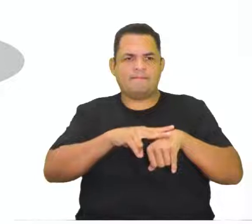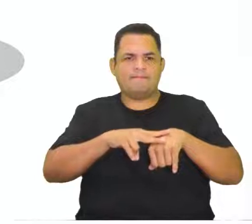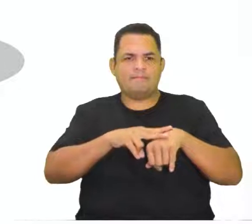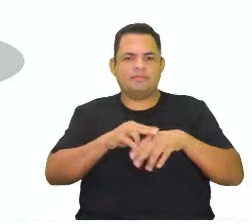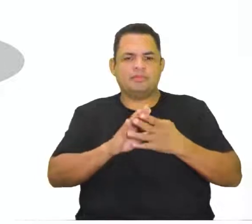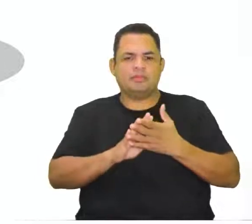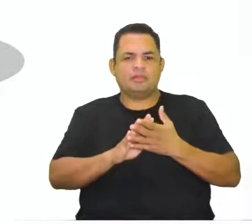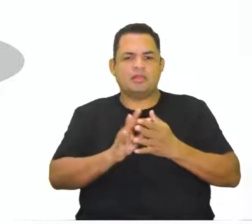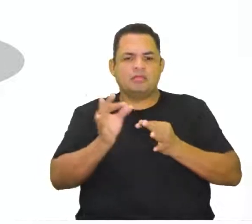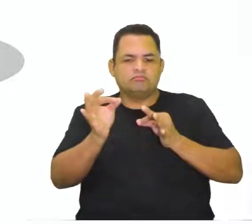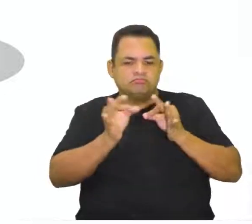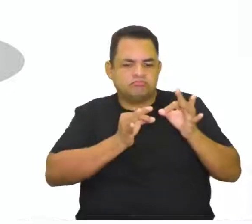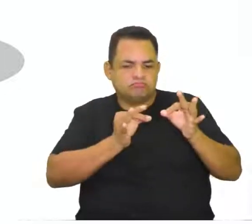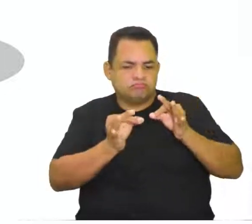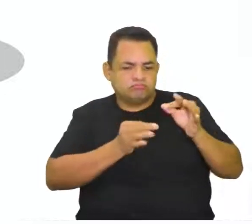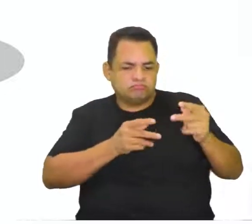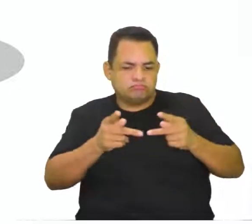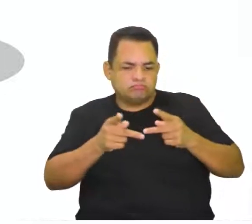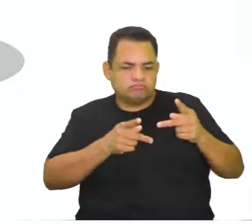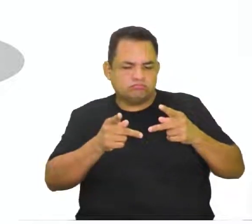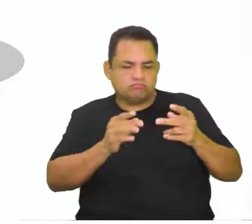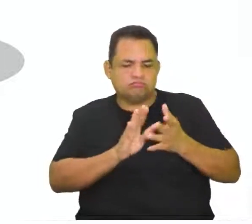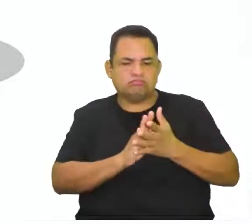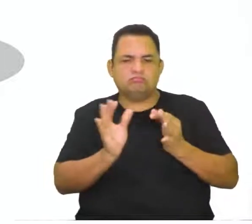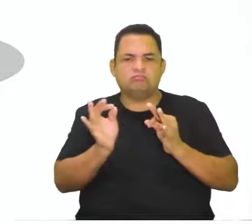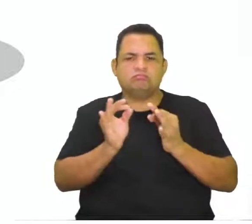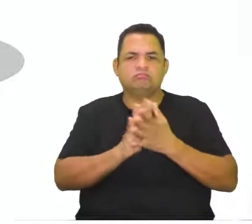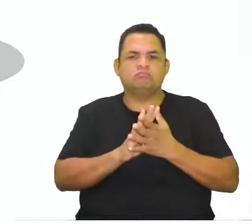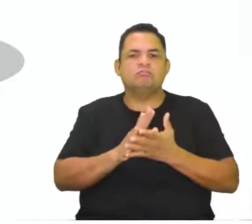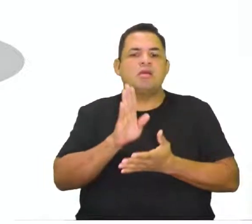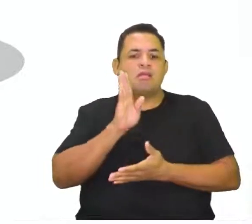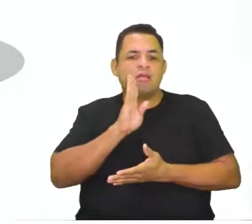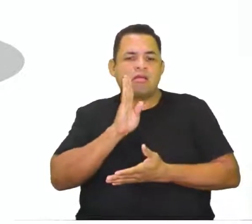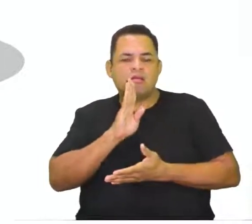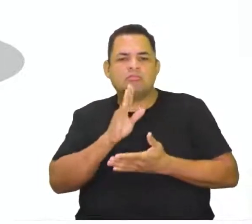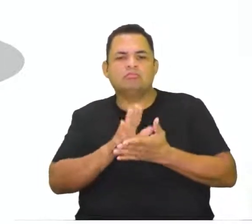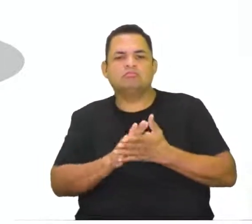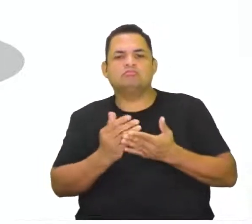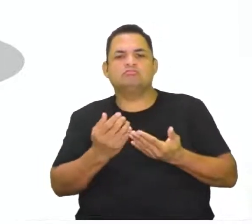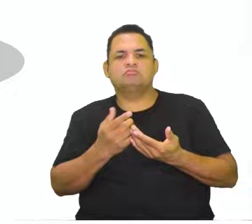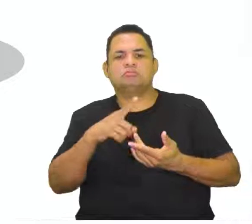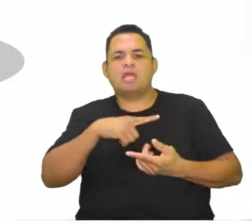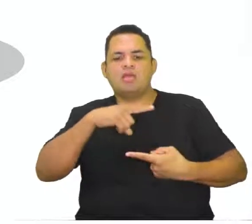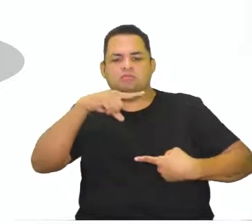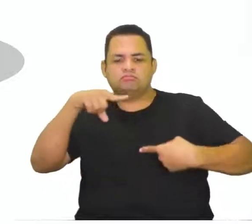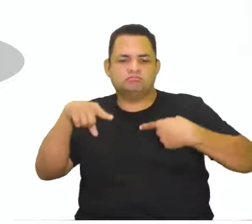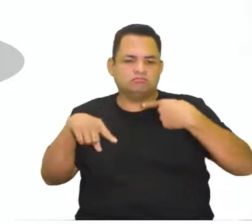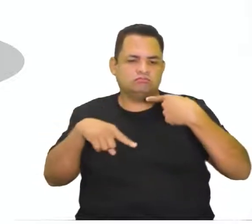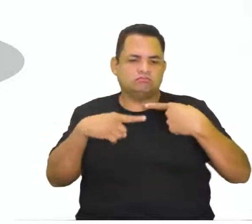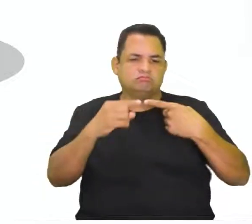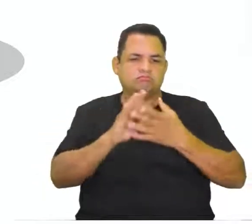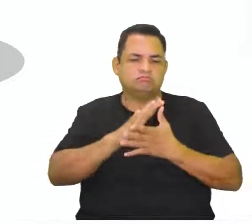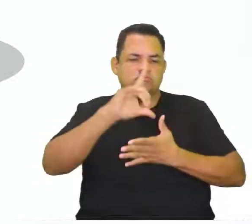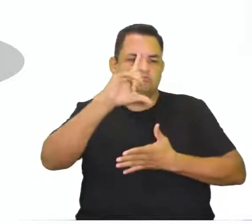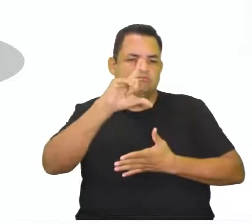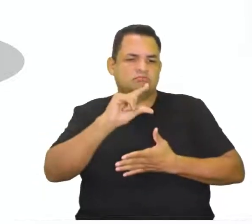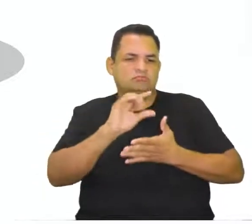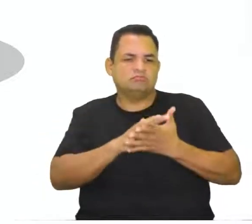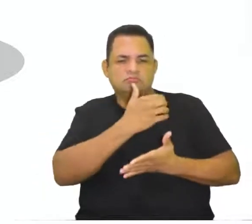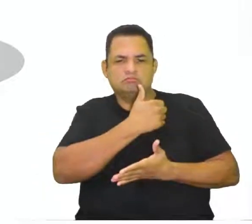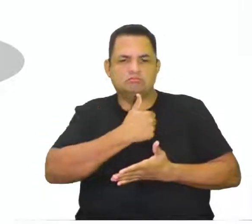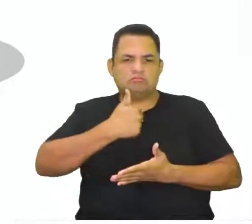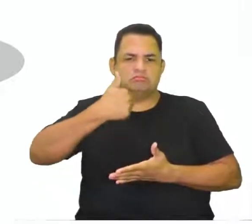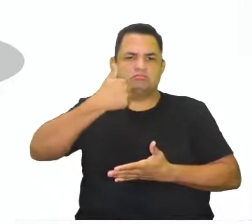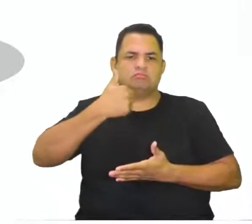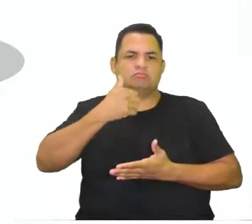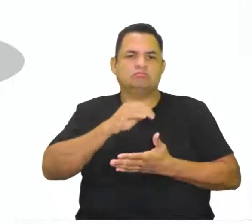é um projeto, uma idealização, um princípio muito bacana que visa essas reduções para